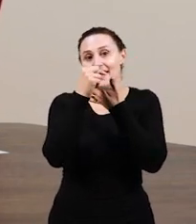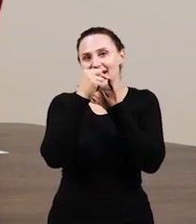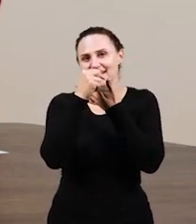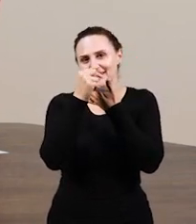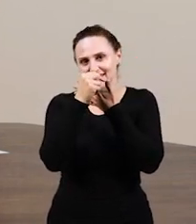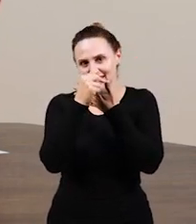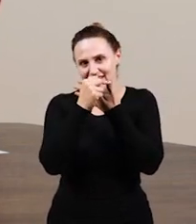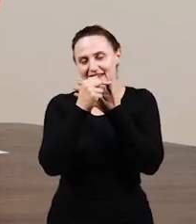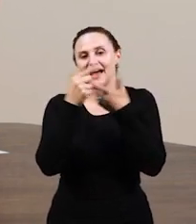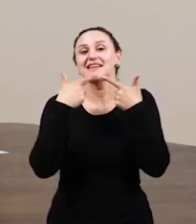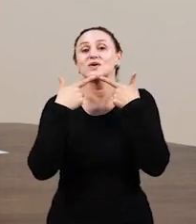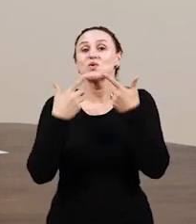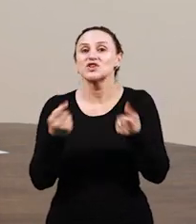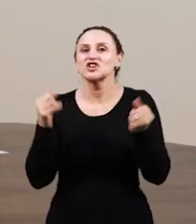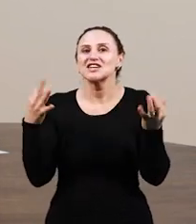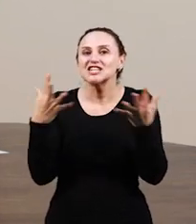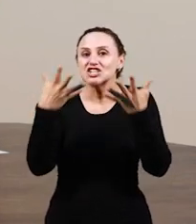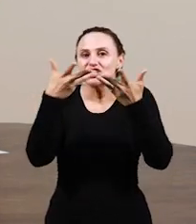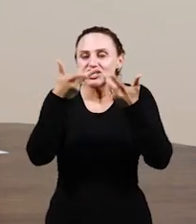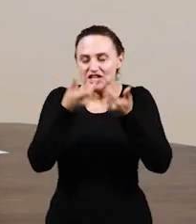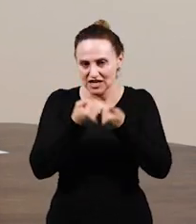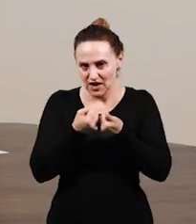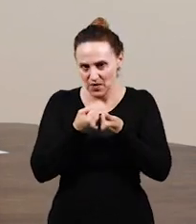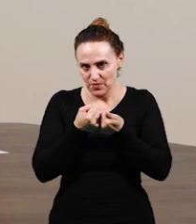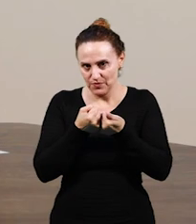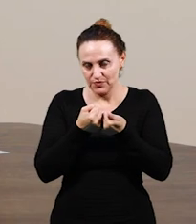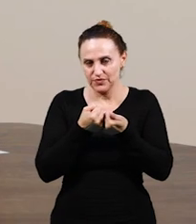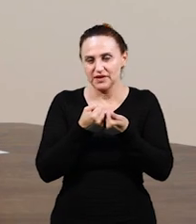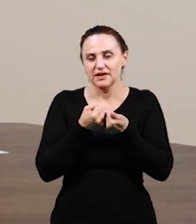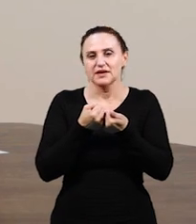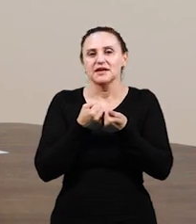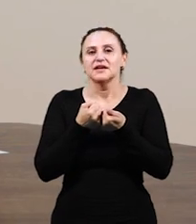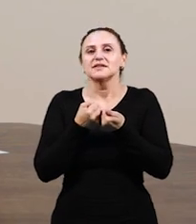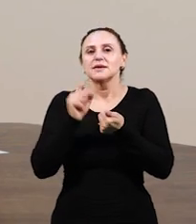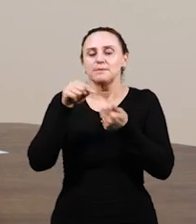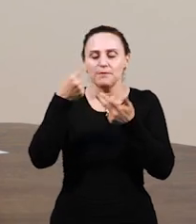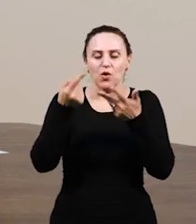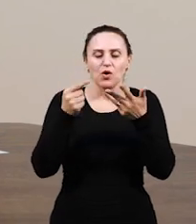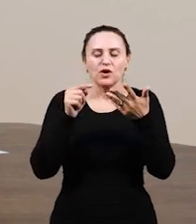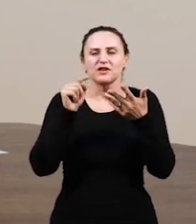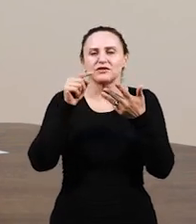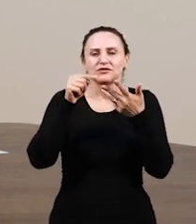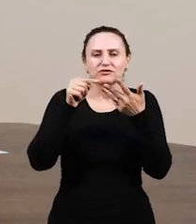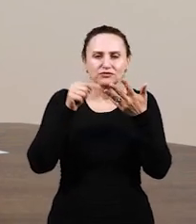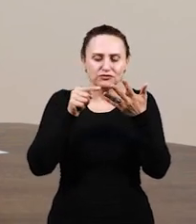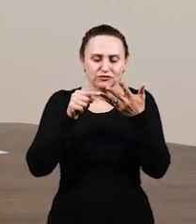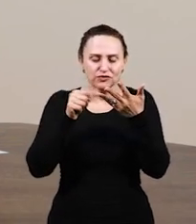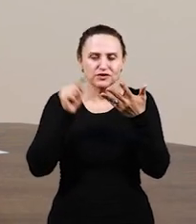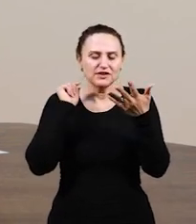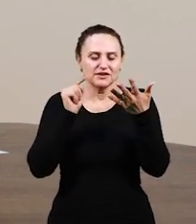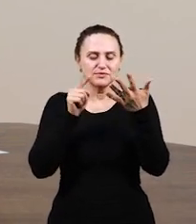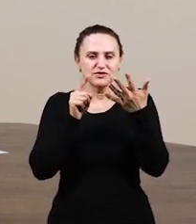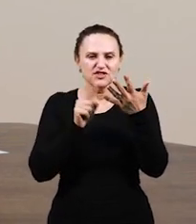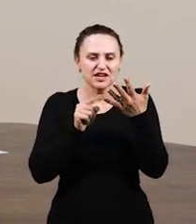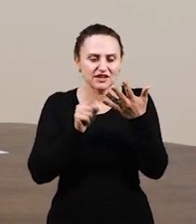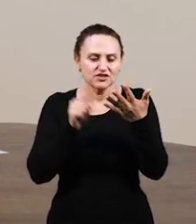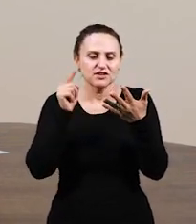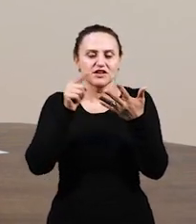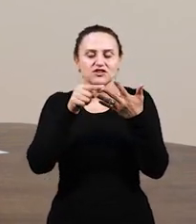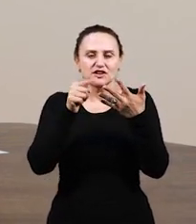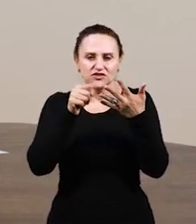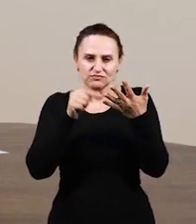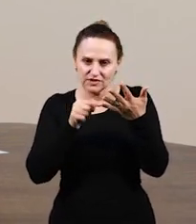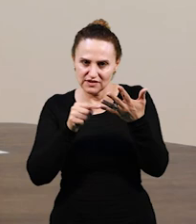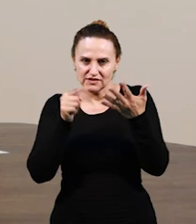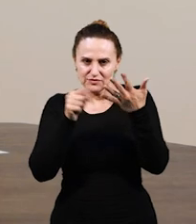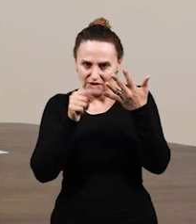ali do curso de linguística geral no curso embaixo geral passamos pela funcionalismo pela gerativismo Até chegar